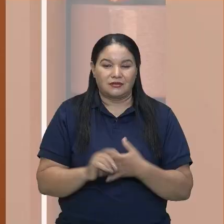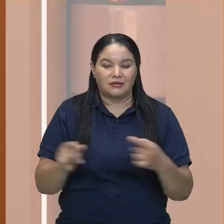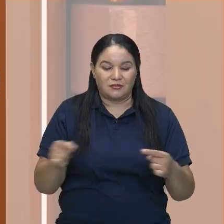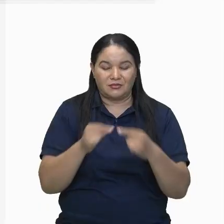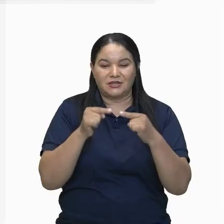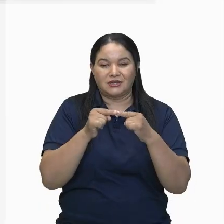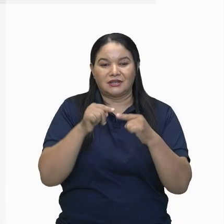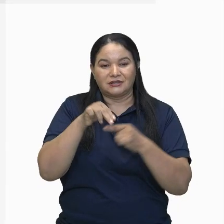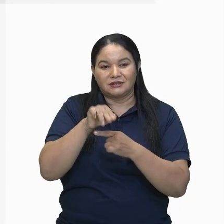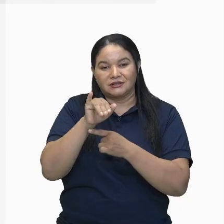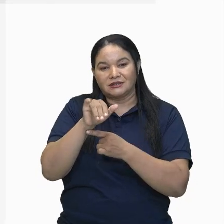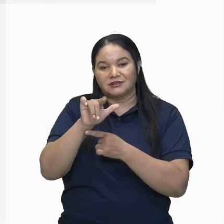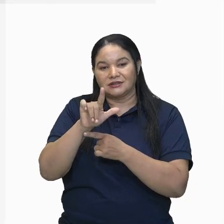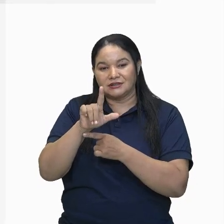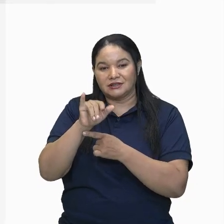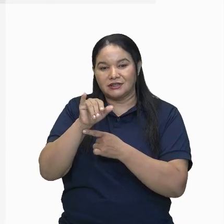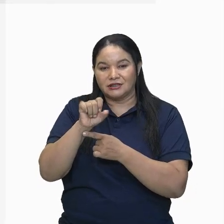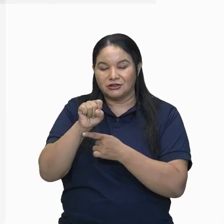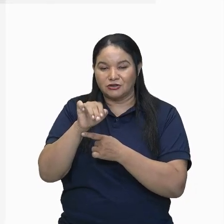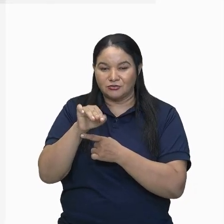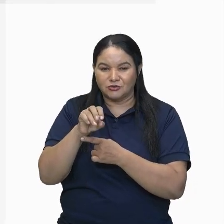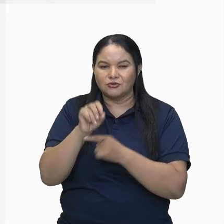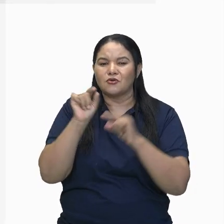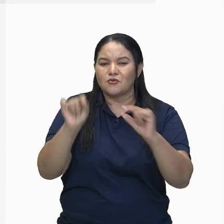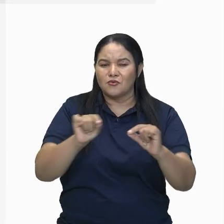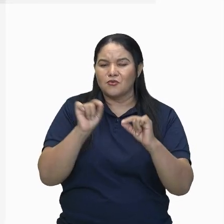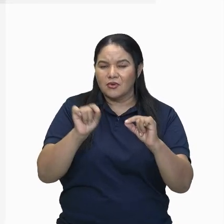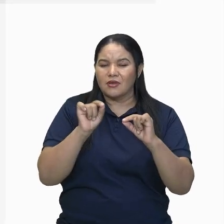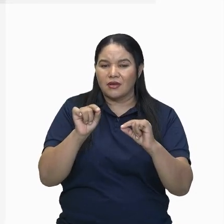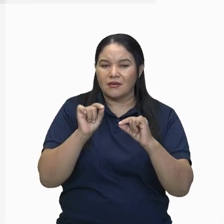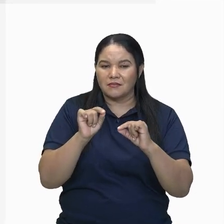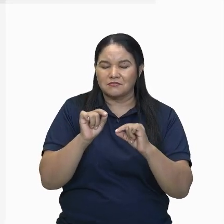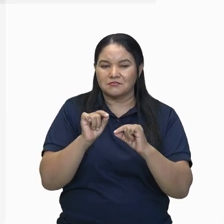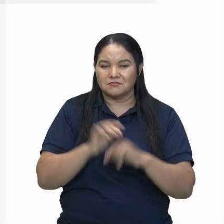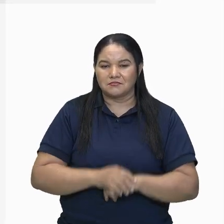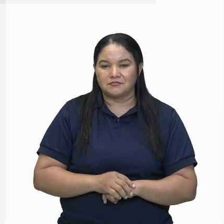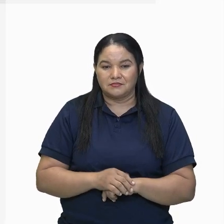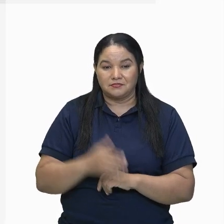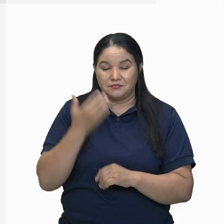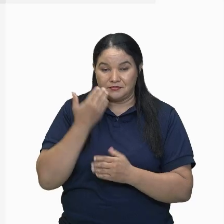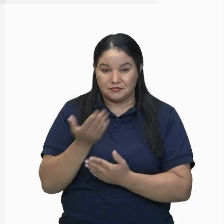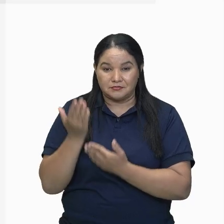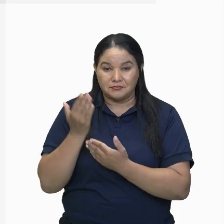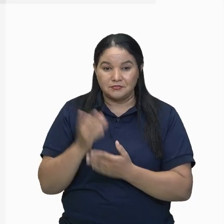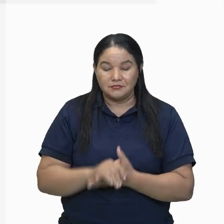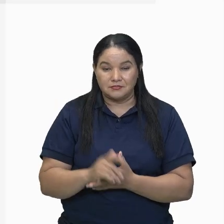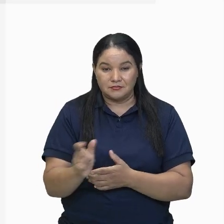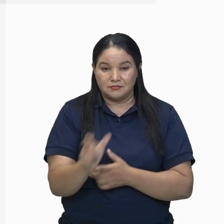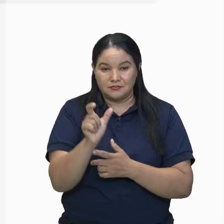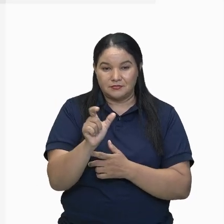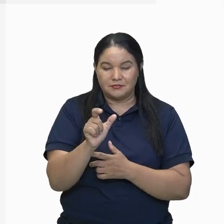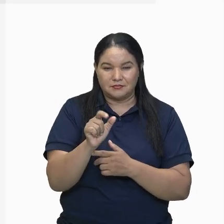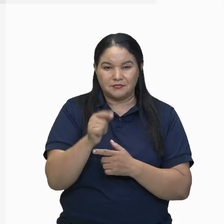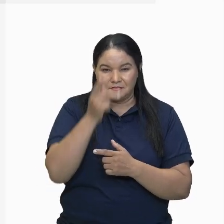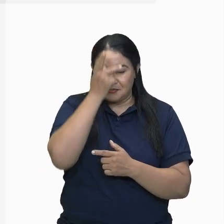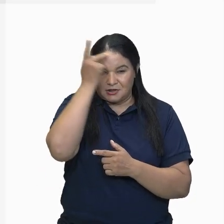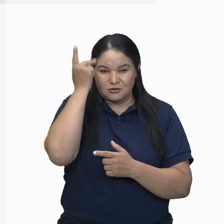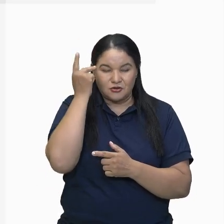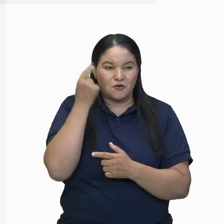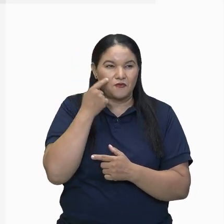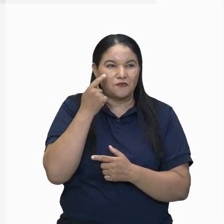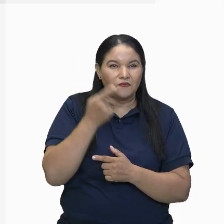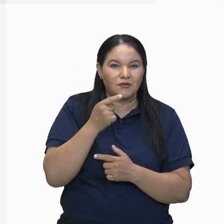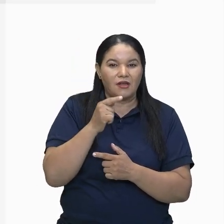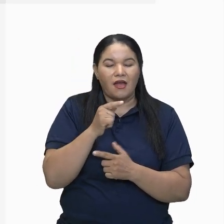de Nietzsche. Vamos entender esse niilismo? O que é o niilismo? É outra palavrinha que o pessoal tem muito medo